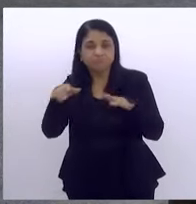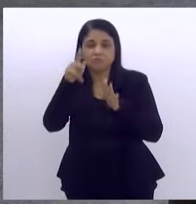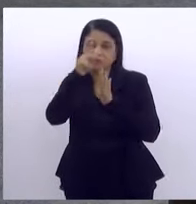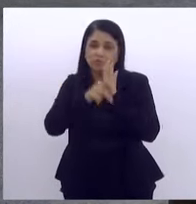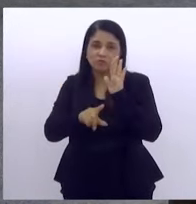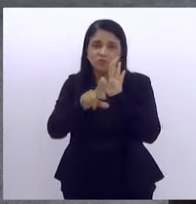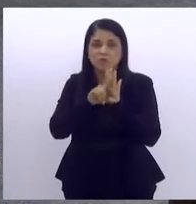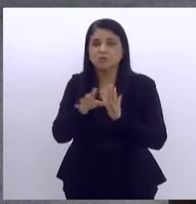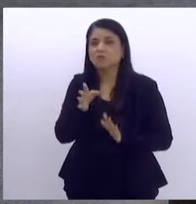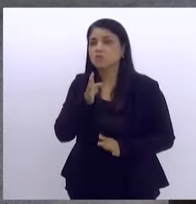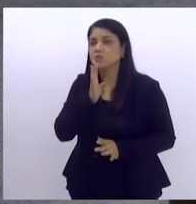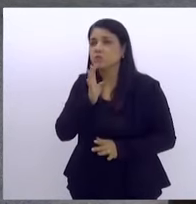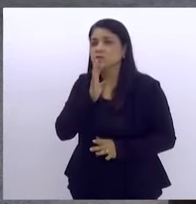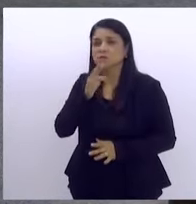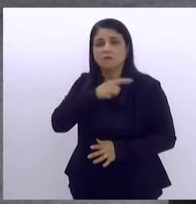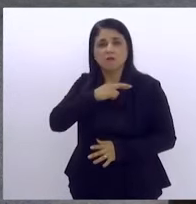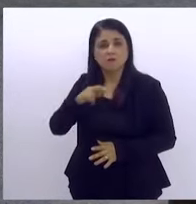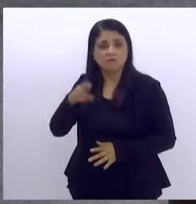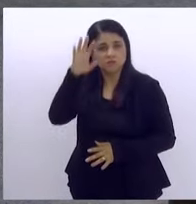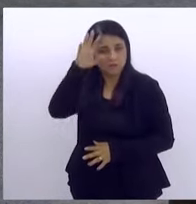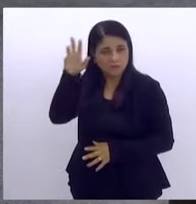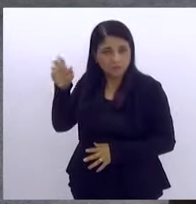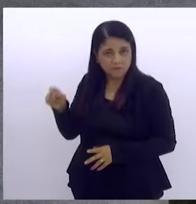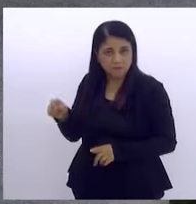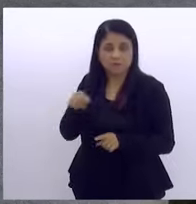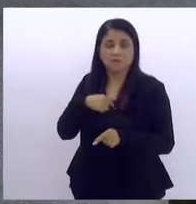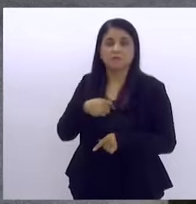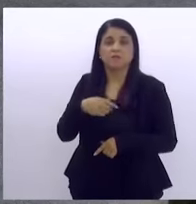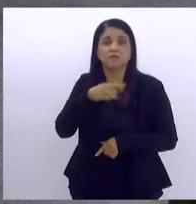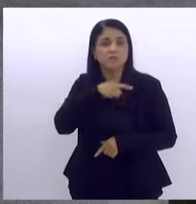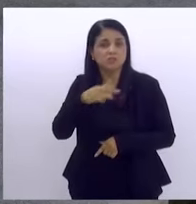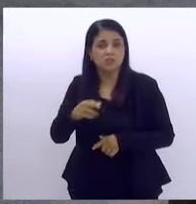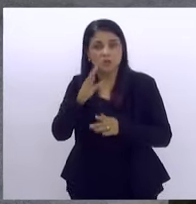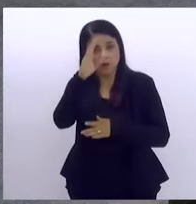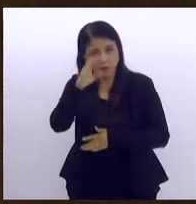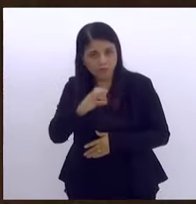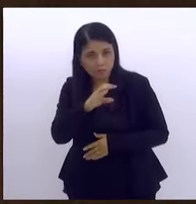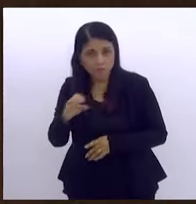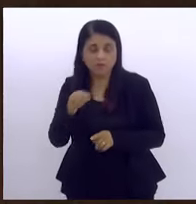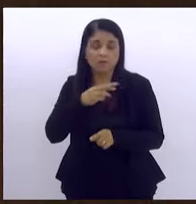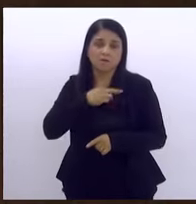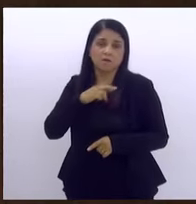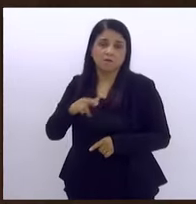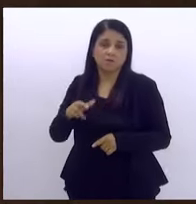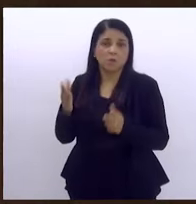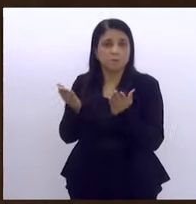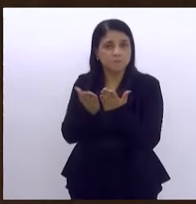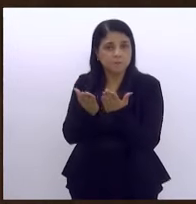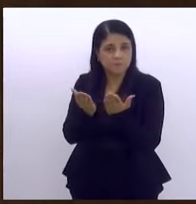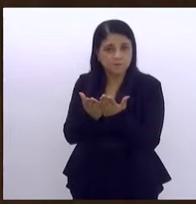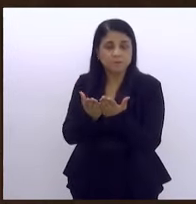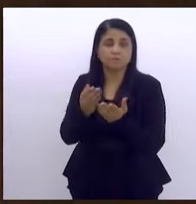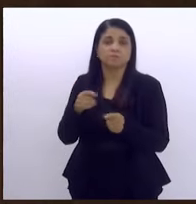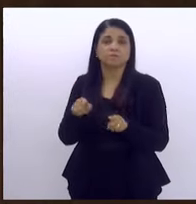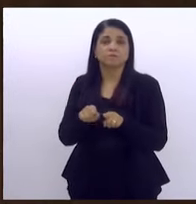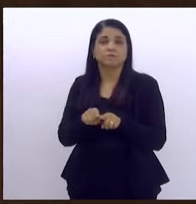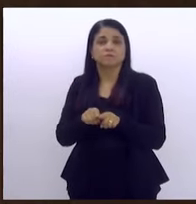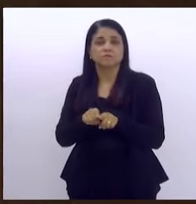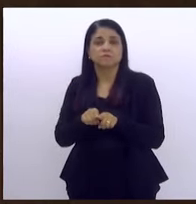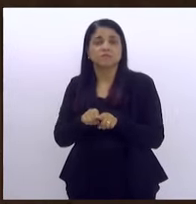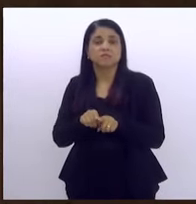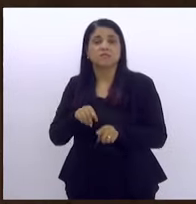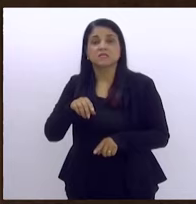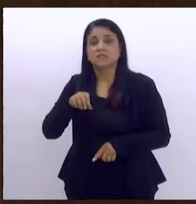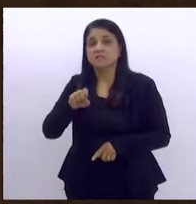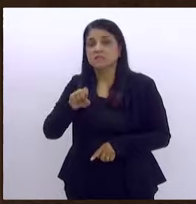pessoas conheçam a religião matriz africana, conheçam a religião católica, conheçam a religião protestante, evangélica,